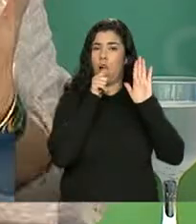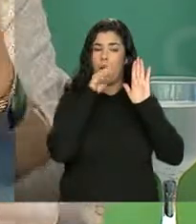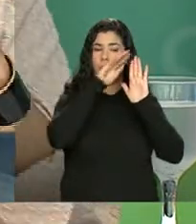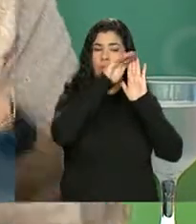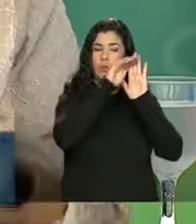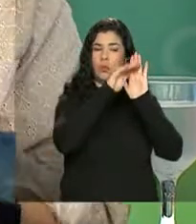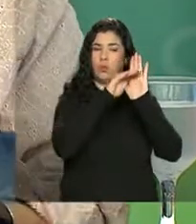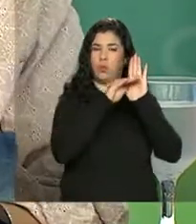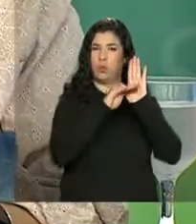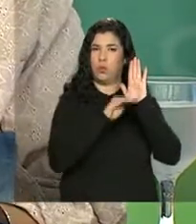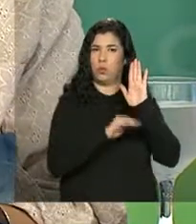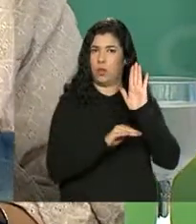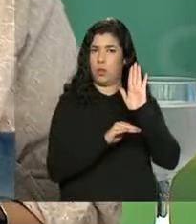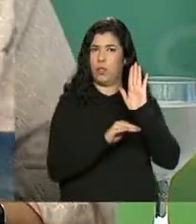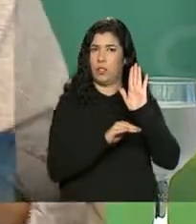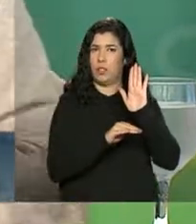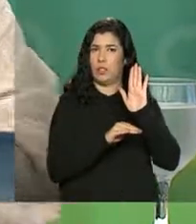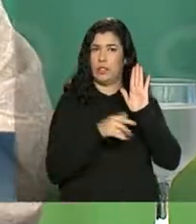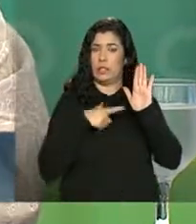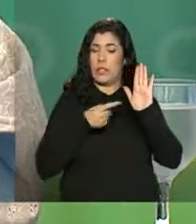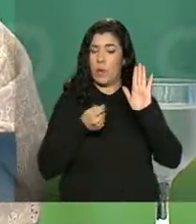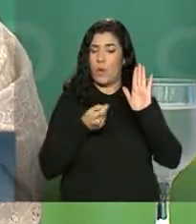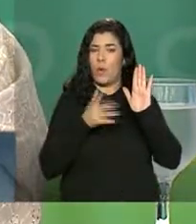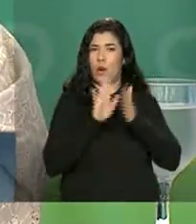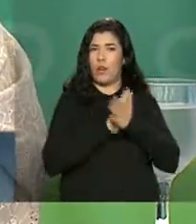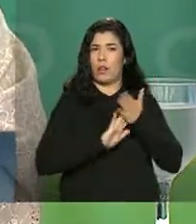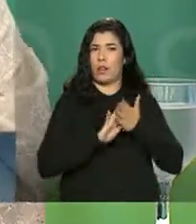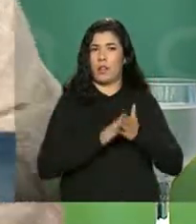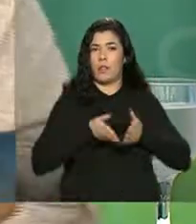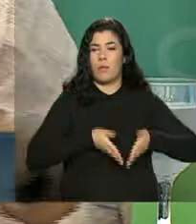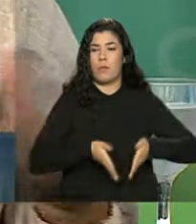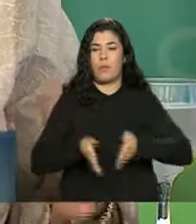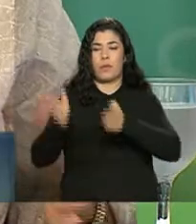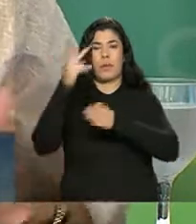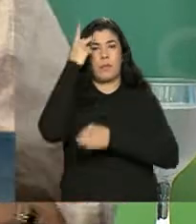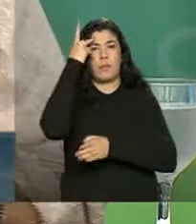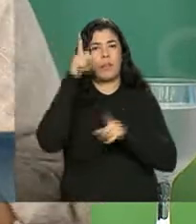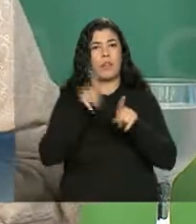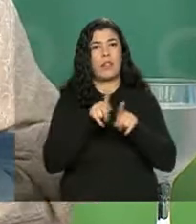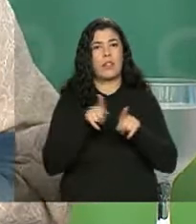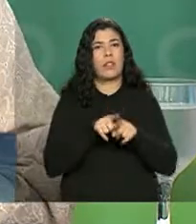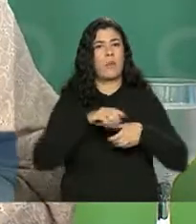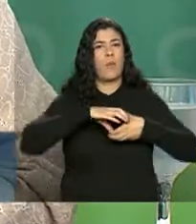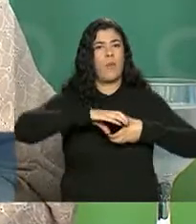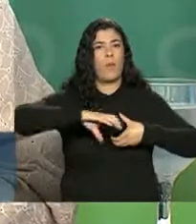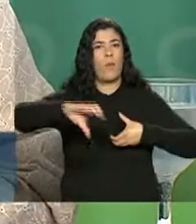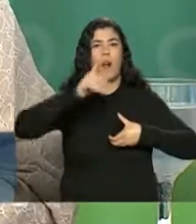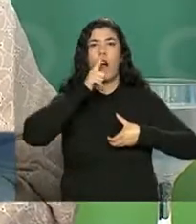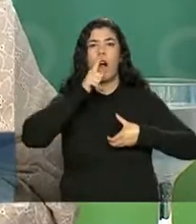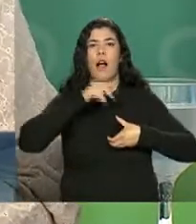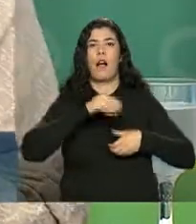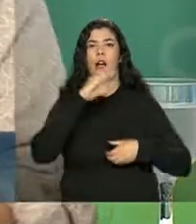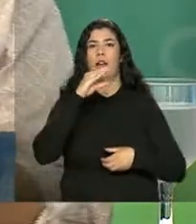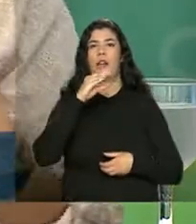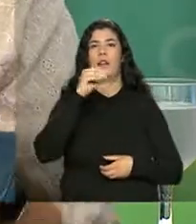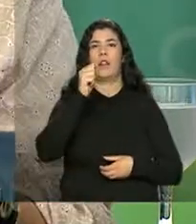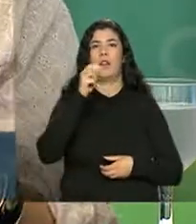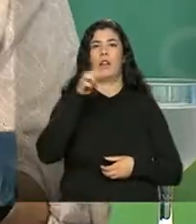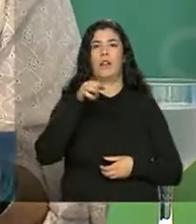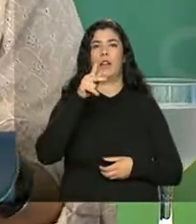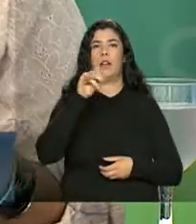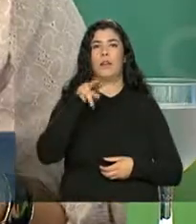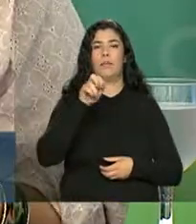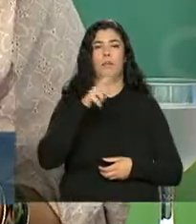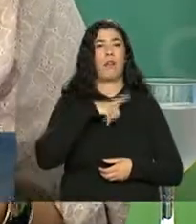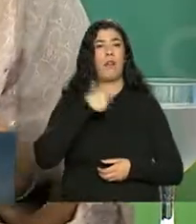sistema para a cidade de São Paulo e e uma outra retirada para a cidade de Campinas ela vem progressivamente sofrendo restrições Por que que você tá